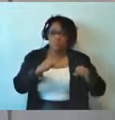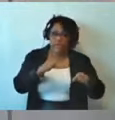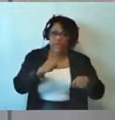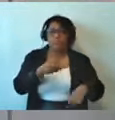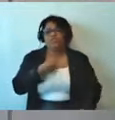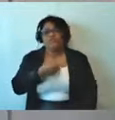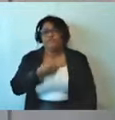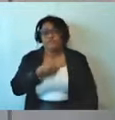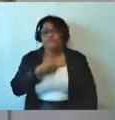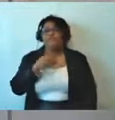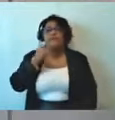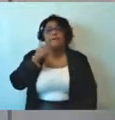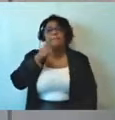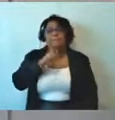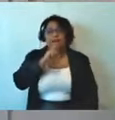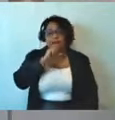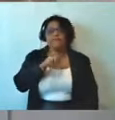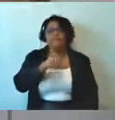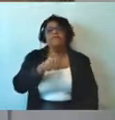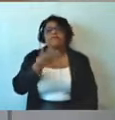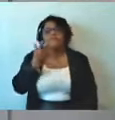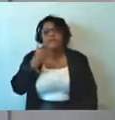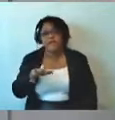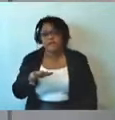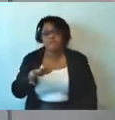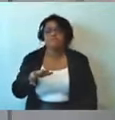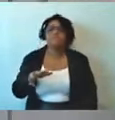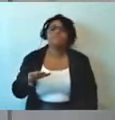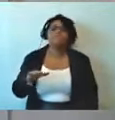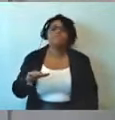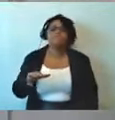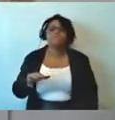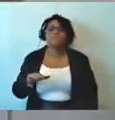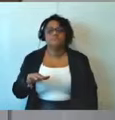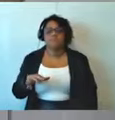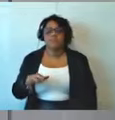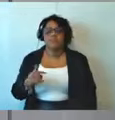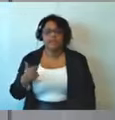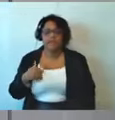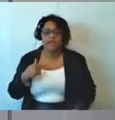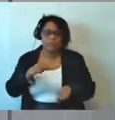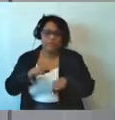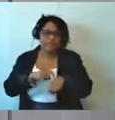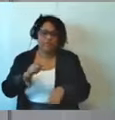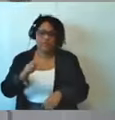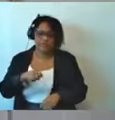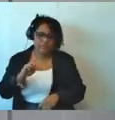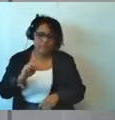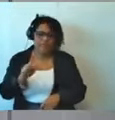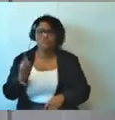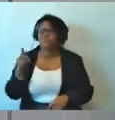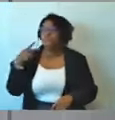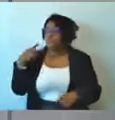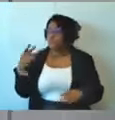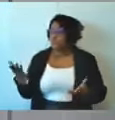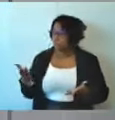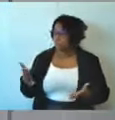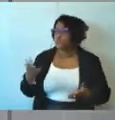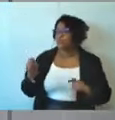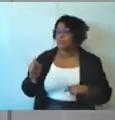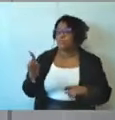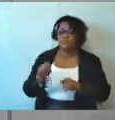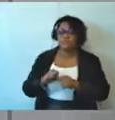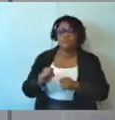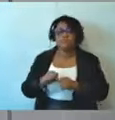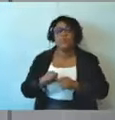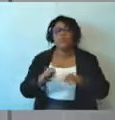eu não consegui aprovar na Câmara por falta de tempo, mas o vereador atual agora pode fazer. Os ônibus das empresas coletivas, eles enchem